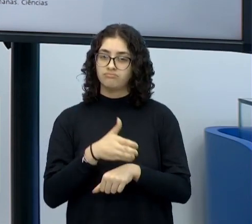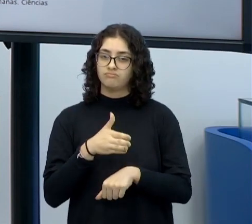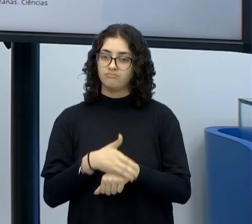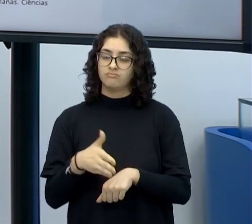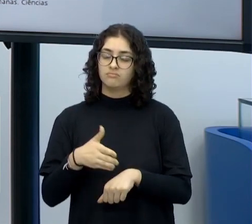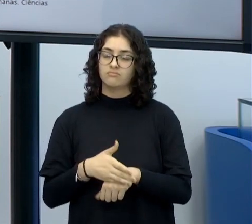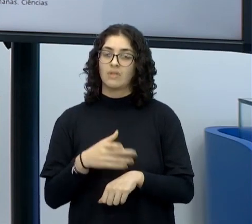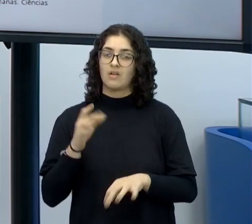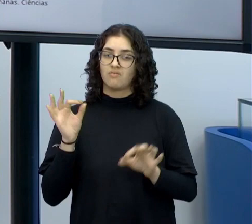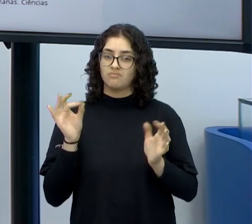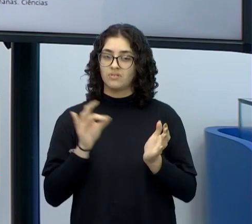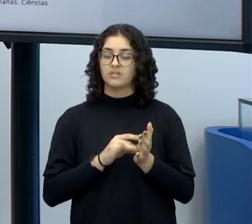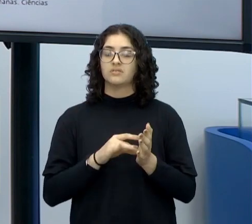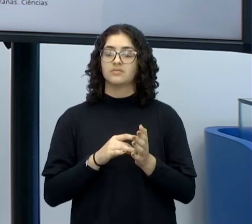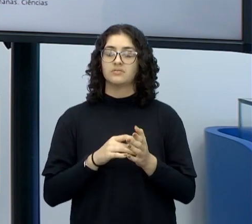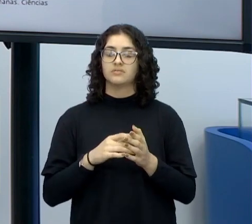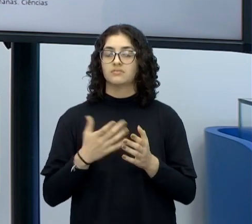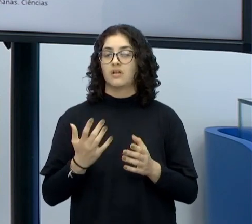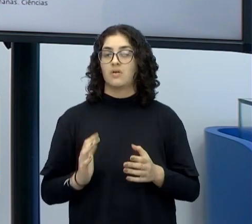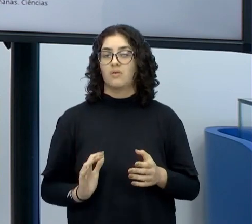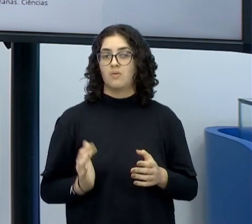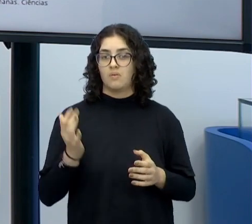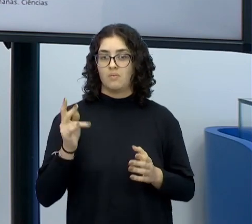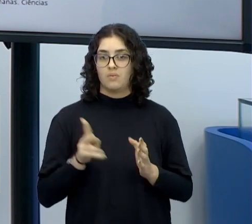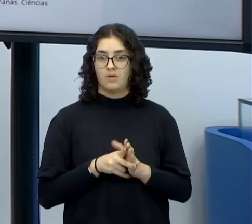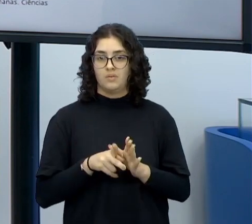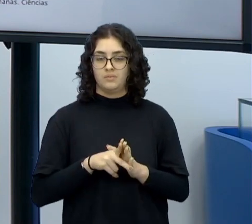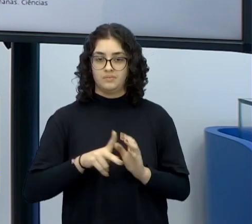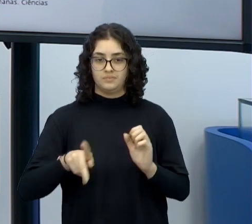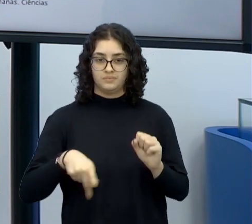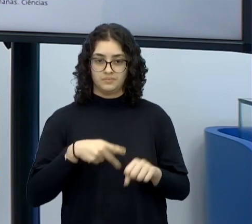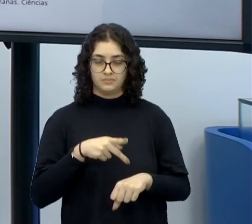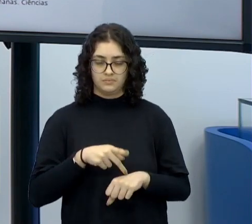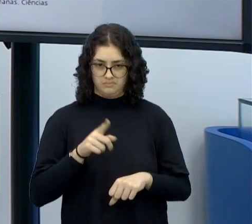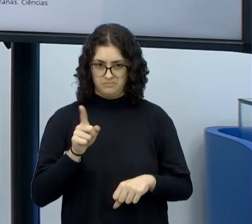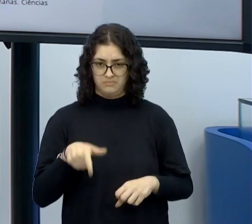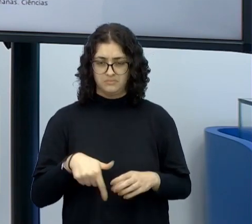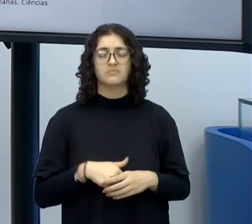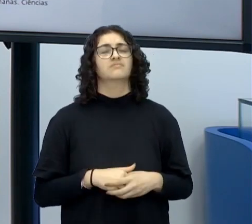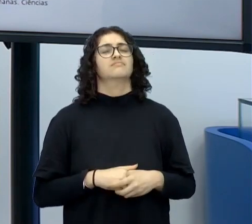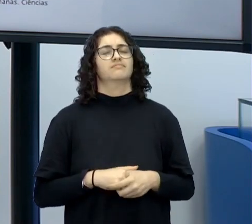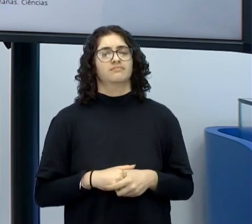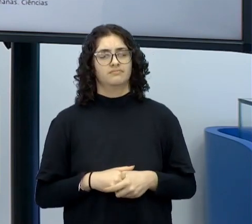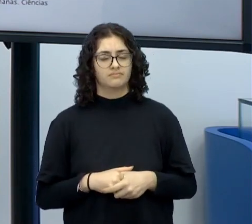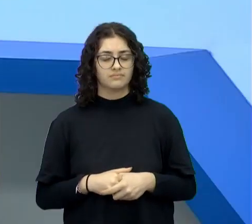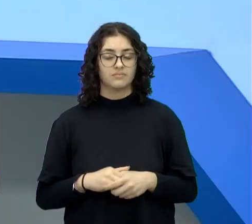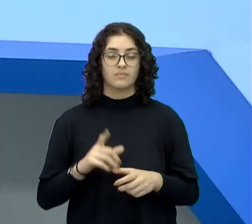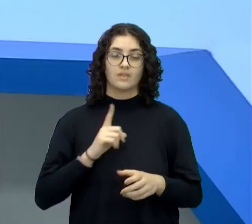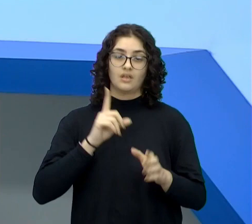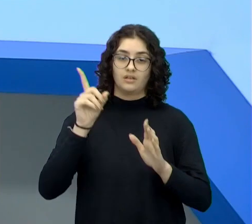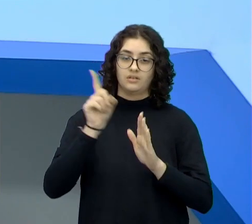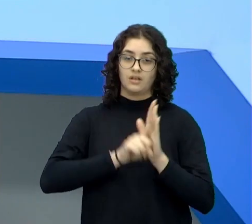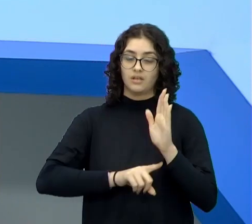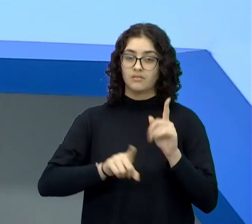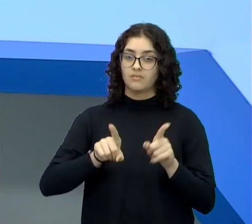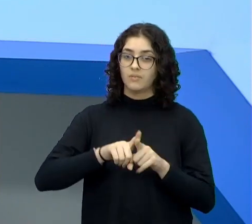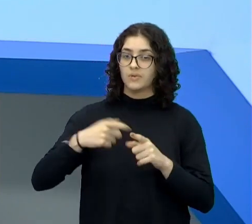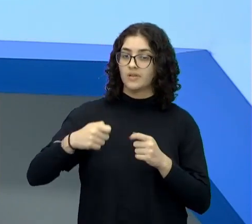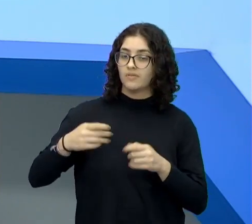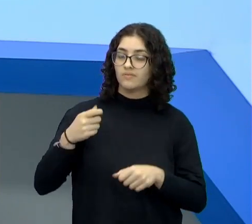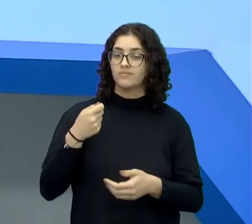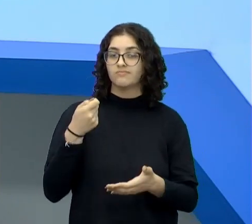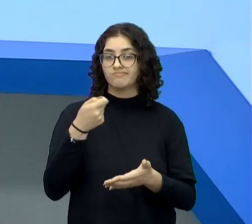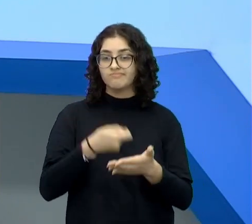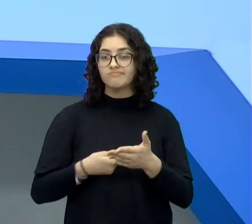maneira efetiva nas situações do seu país, né? Então, praticamente isso. Nós temos direitos e deveres e agora as pessoas